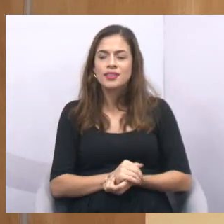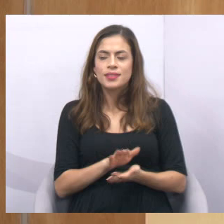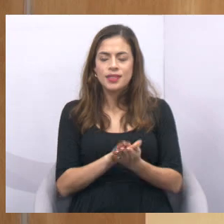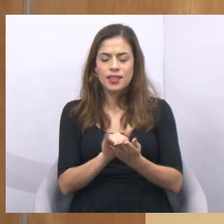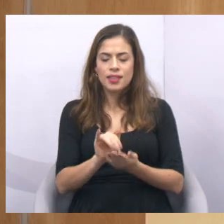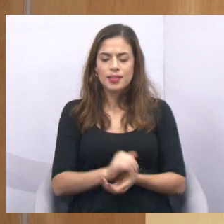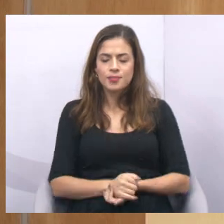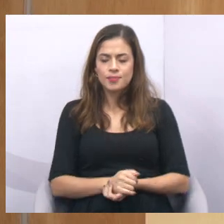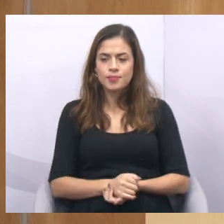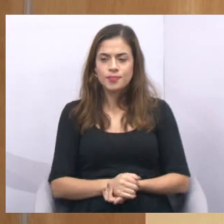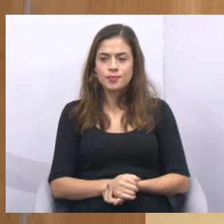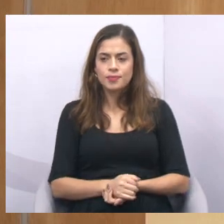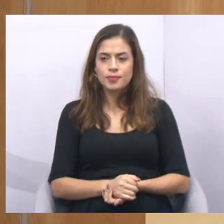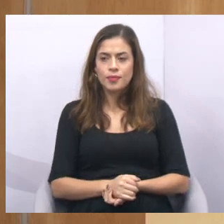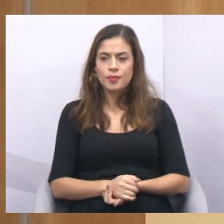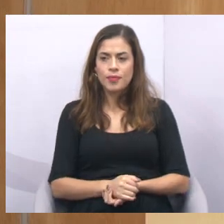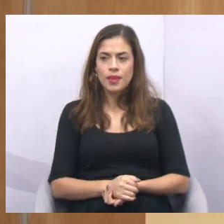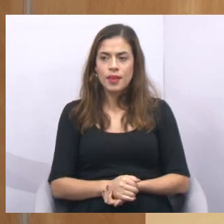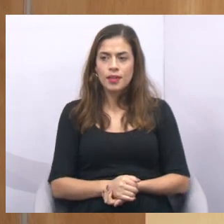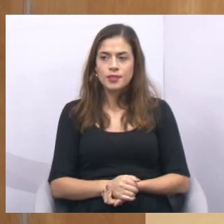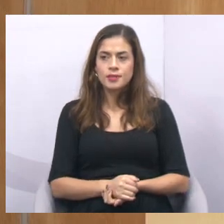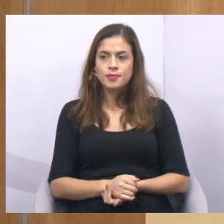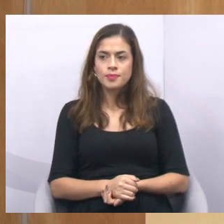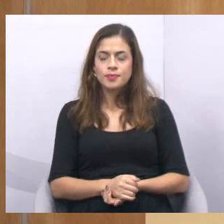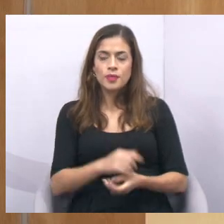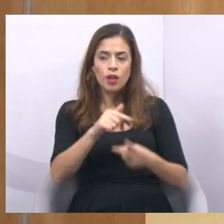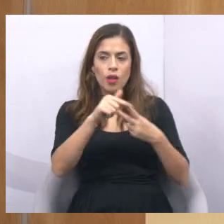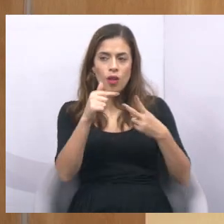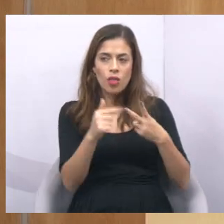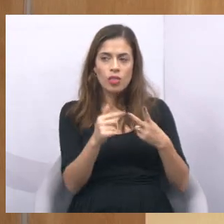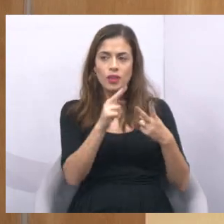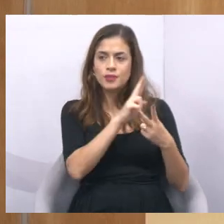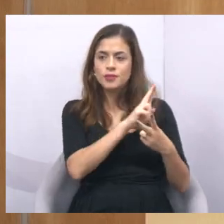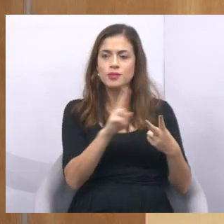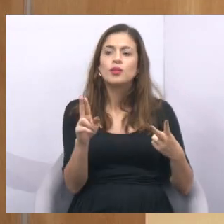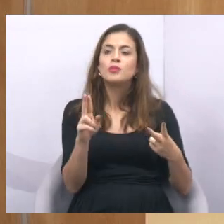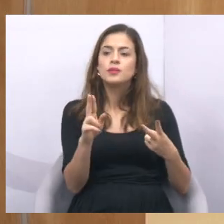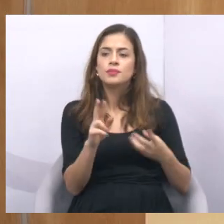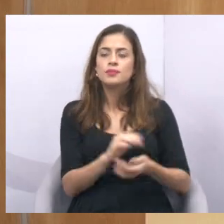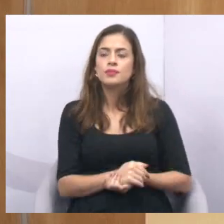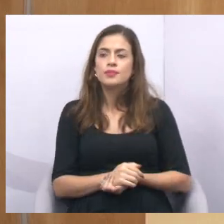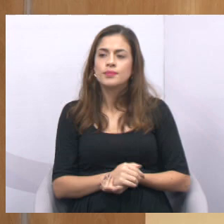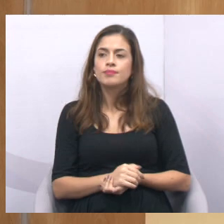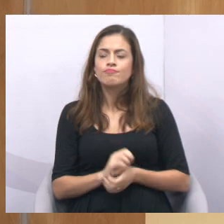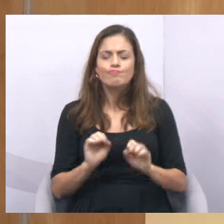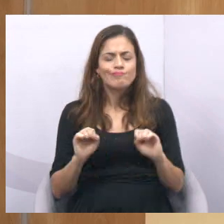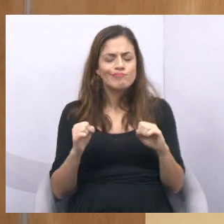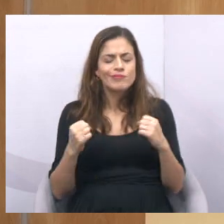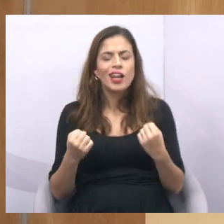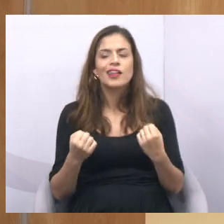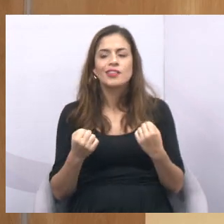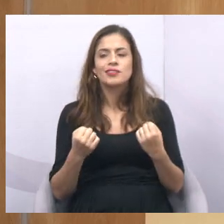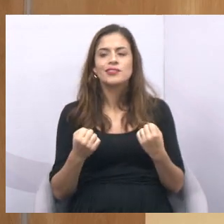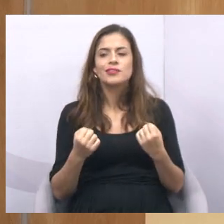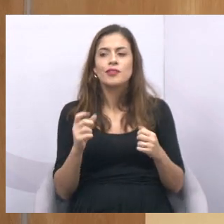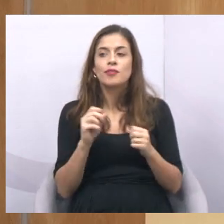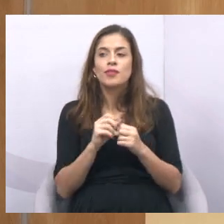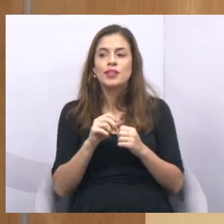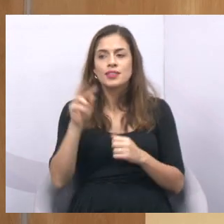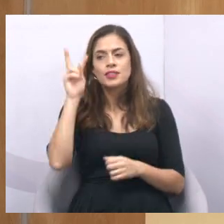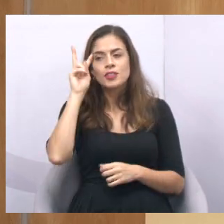hoje, contando com o reforço de 2 nomes que também fazem uma história